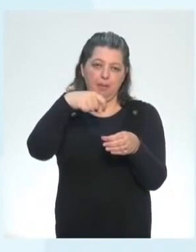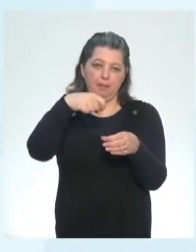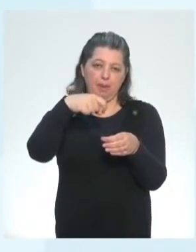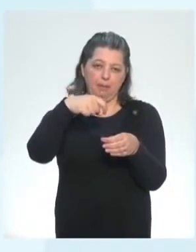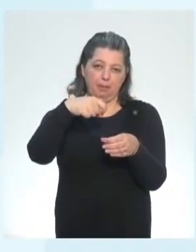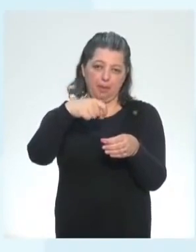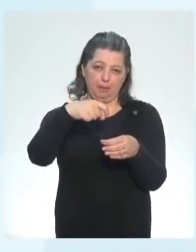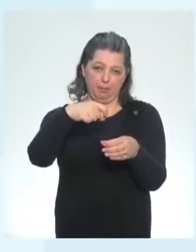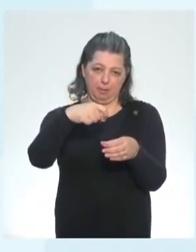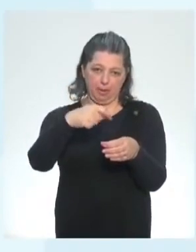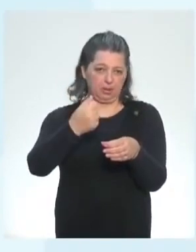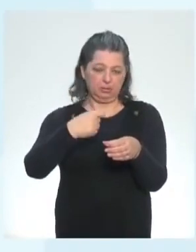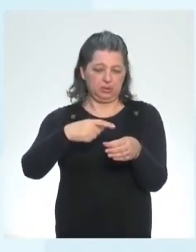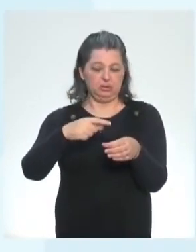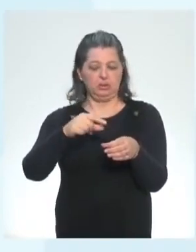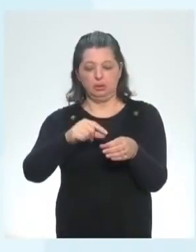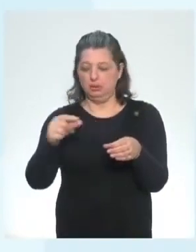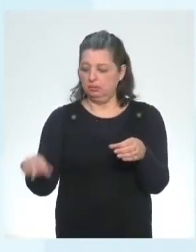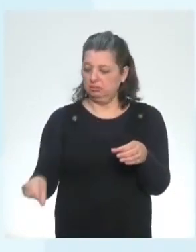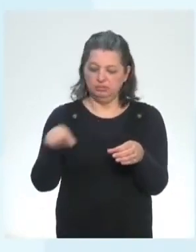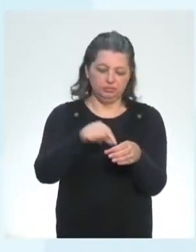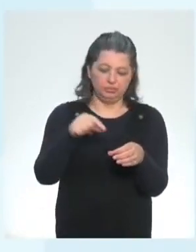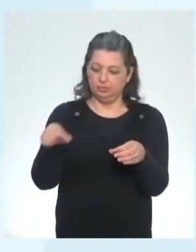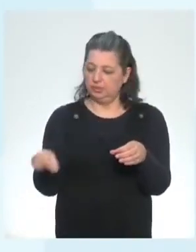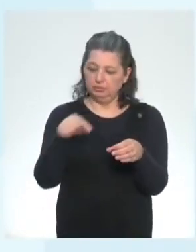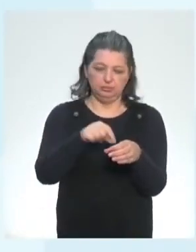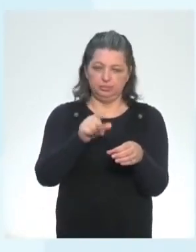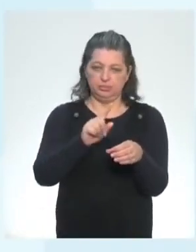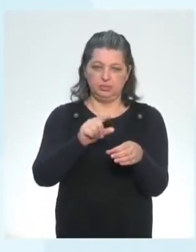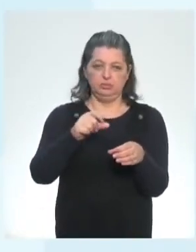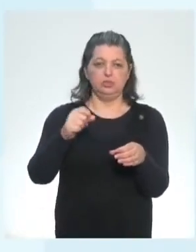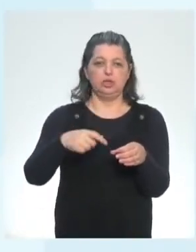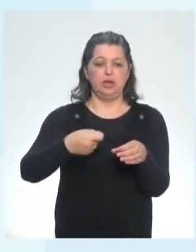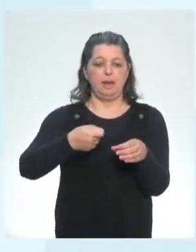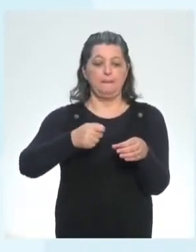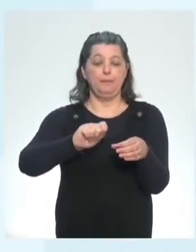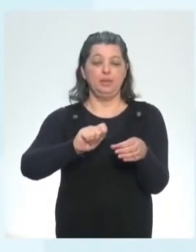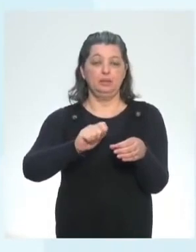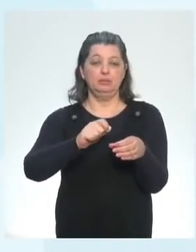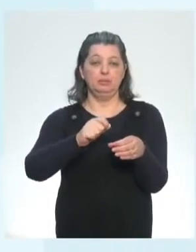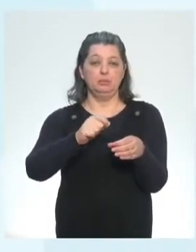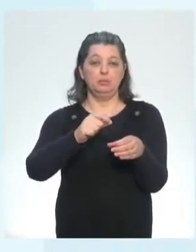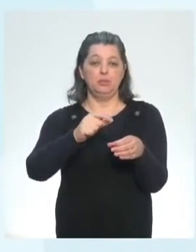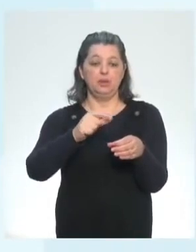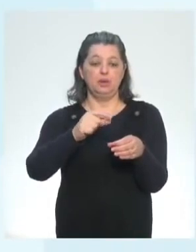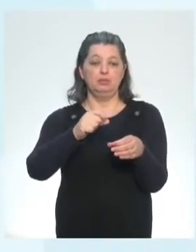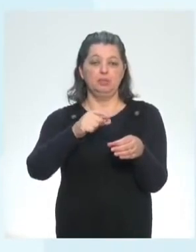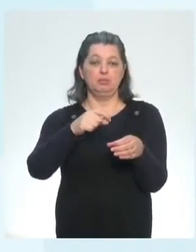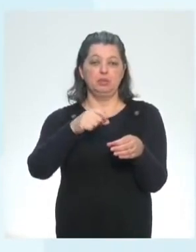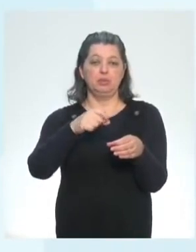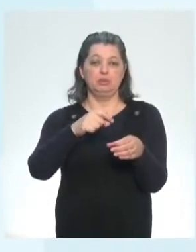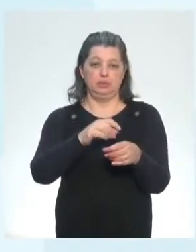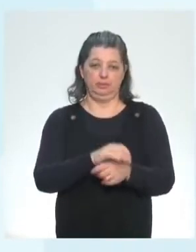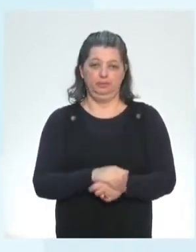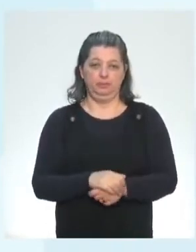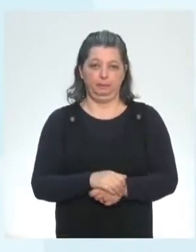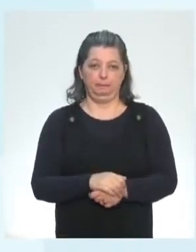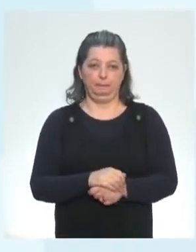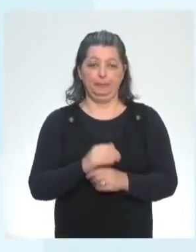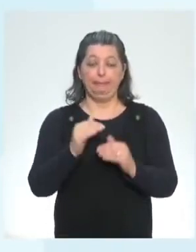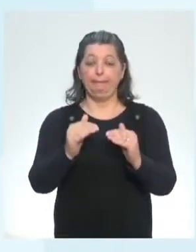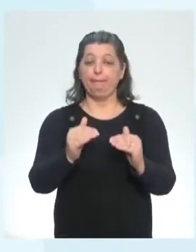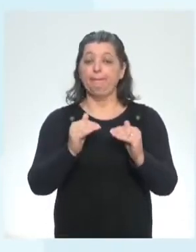eu não precisaria ficar tirando e colocando ali, só ir abrindo a bureta. E embaixo, no Erlenmeyer, eu